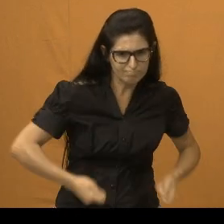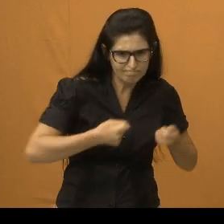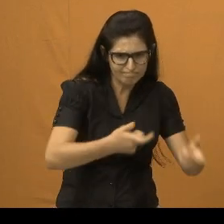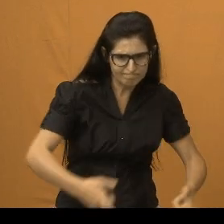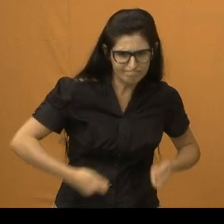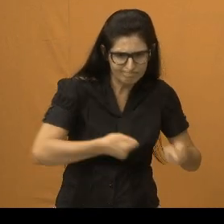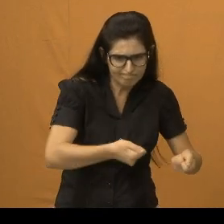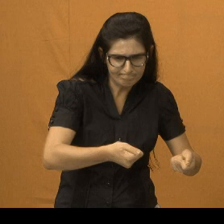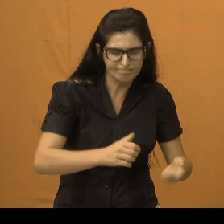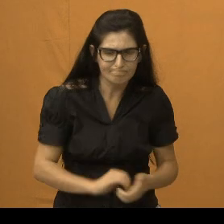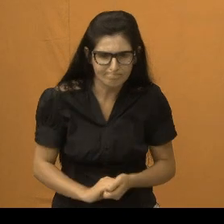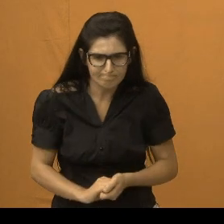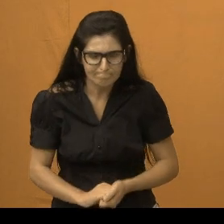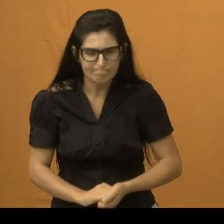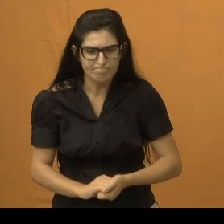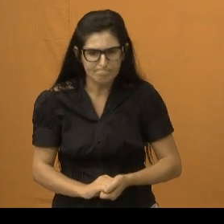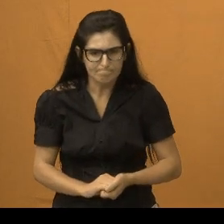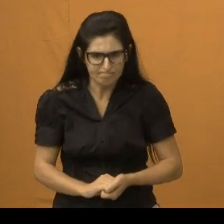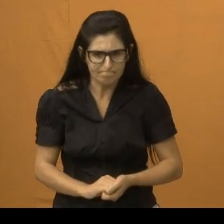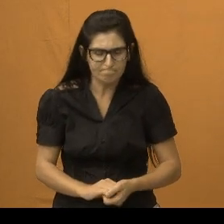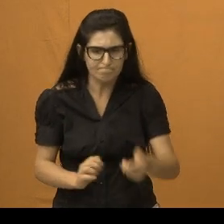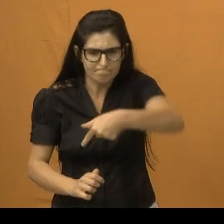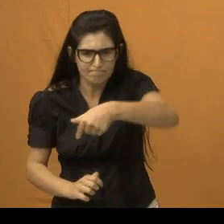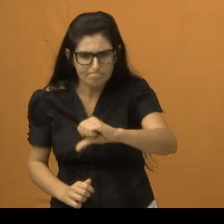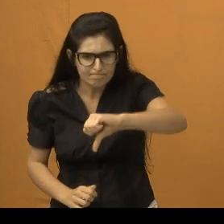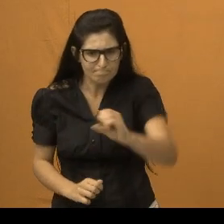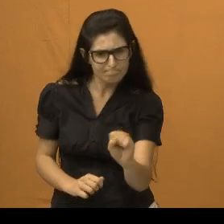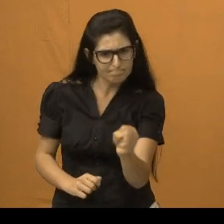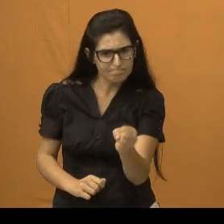orçamentária da despesa corrente entre